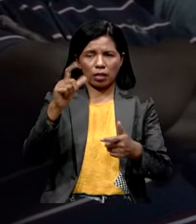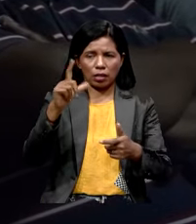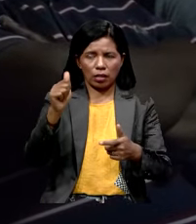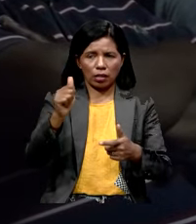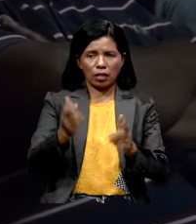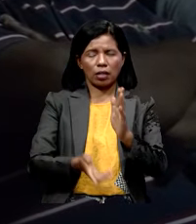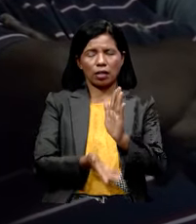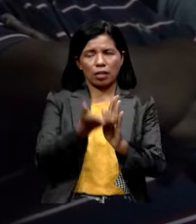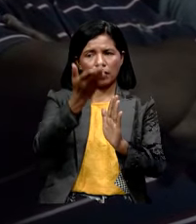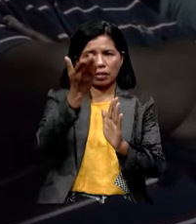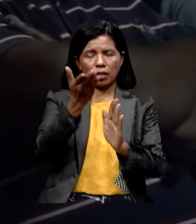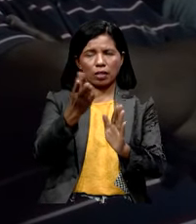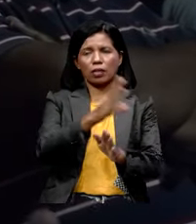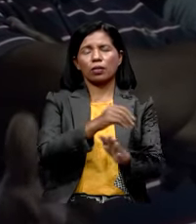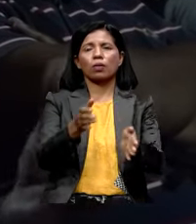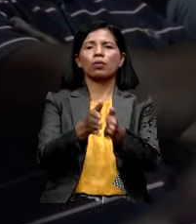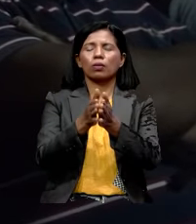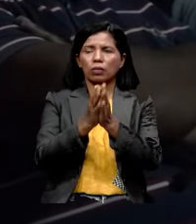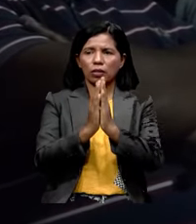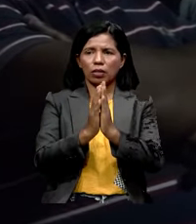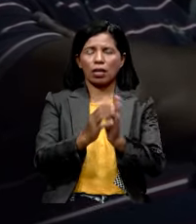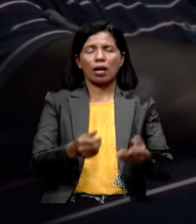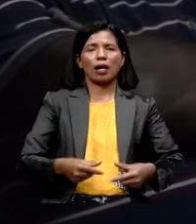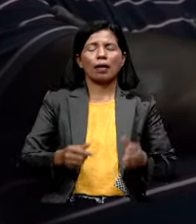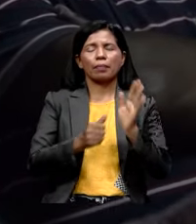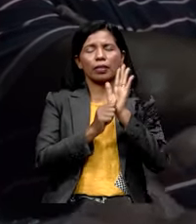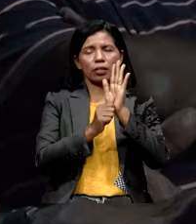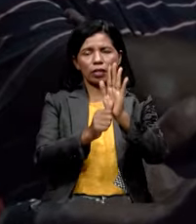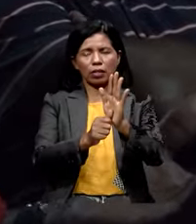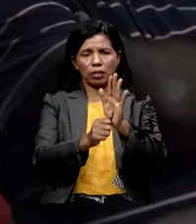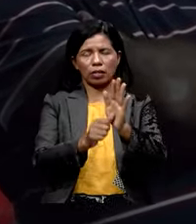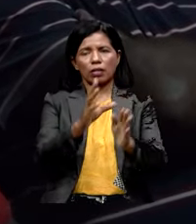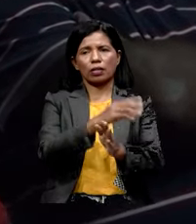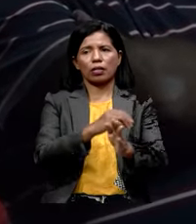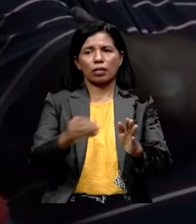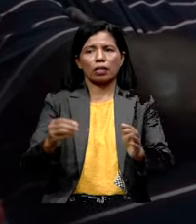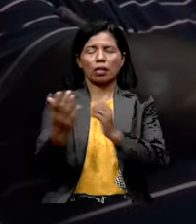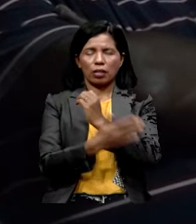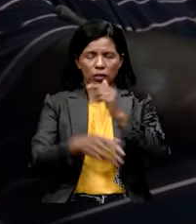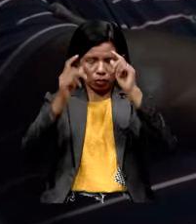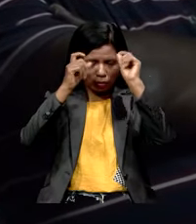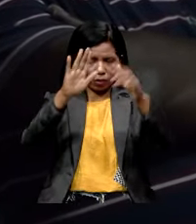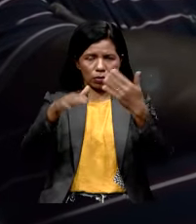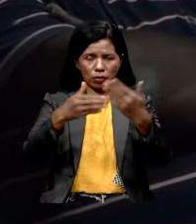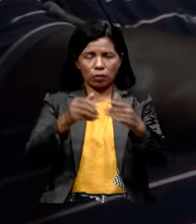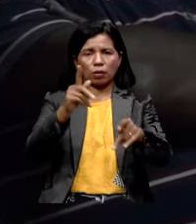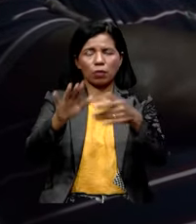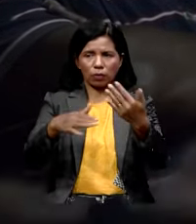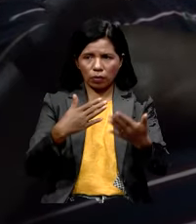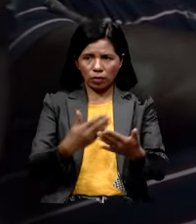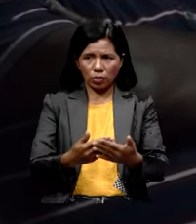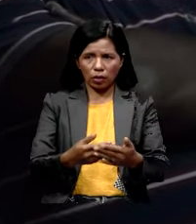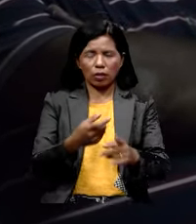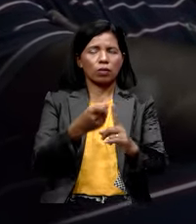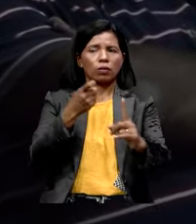hasae no husu. Katak apresenta ba sua santidade, rai Timor toma, ko povo toma,